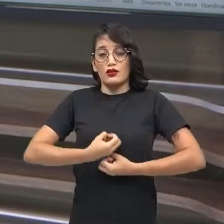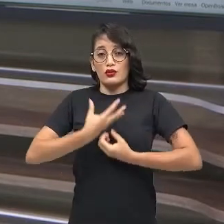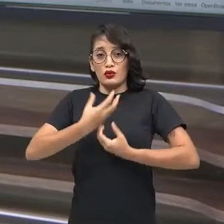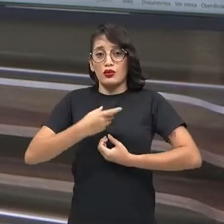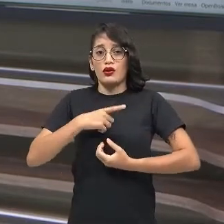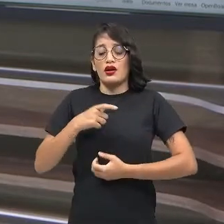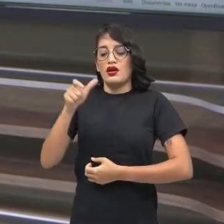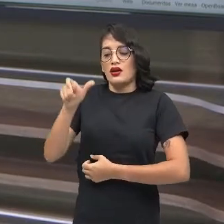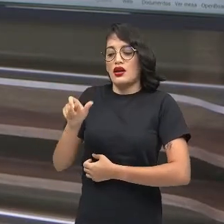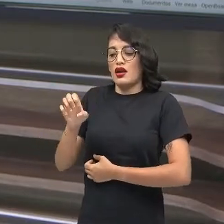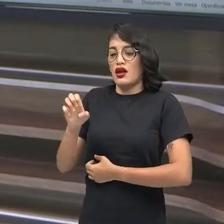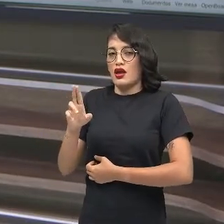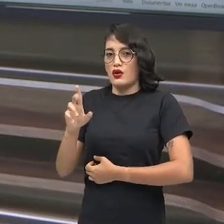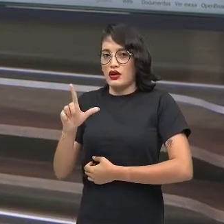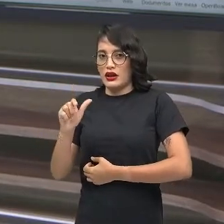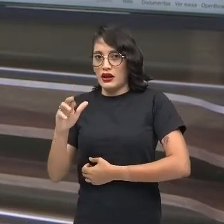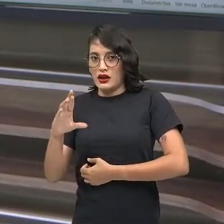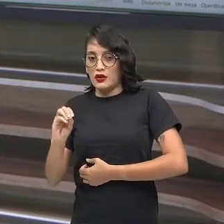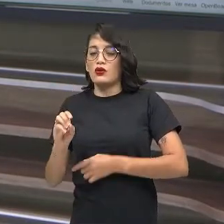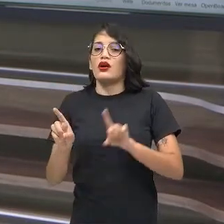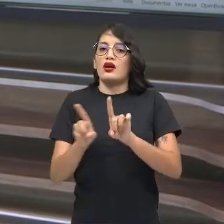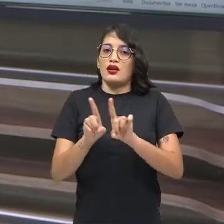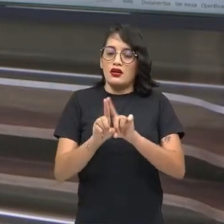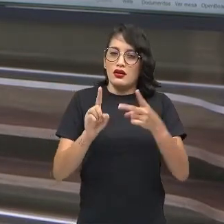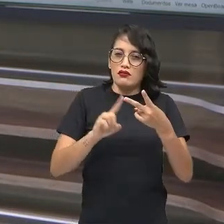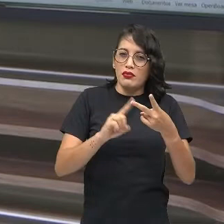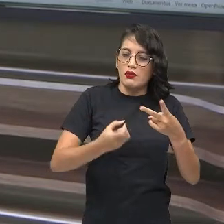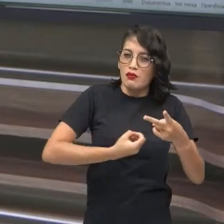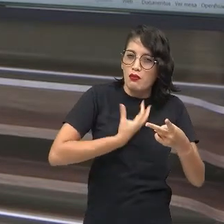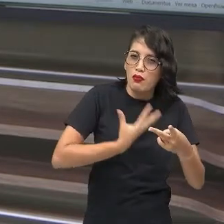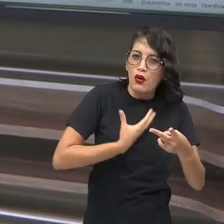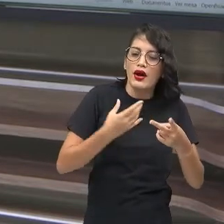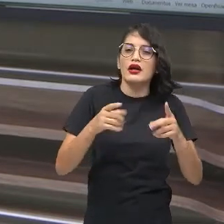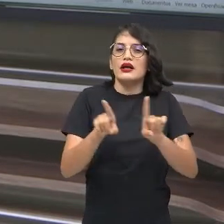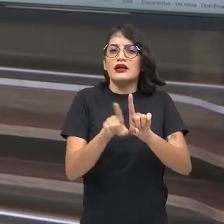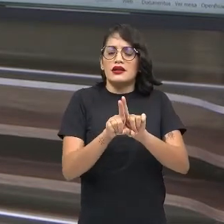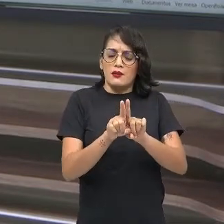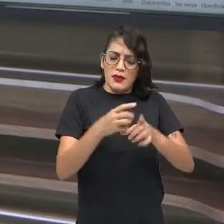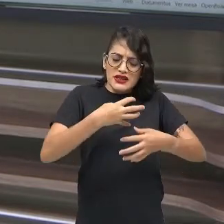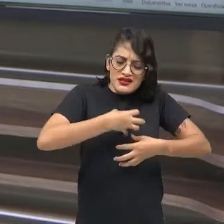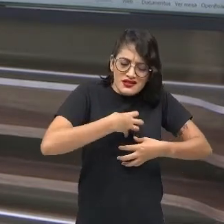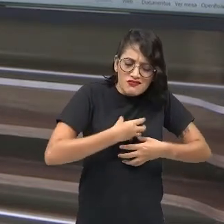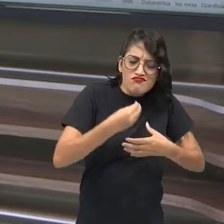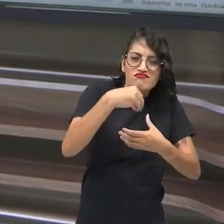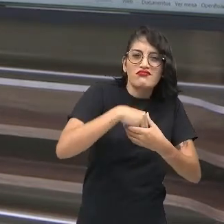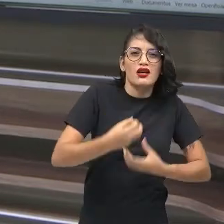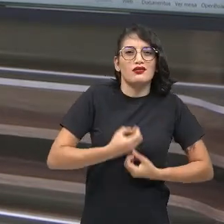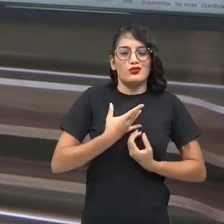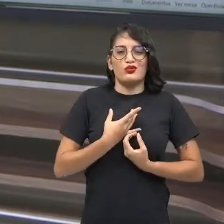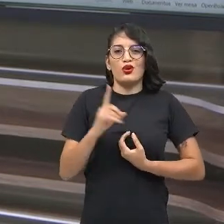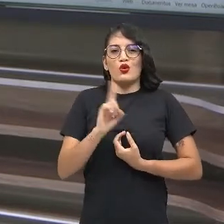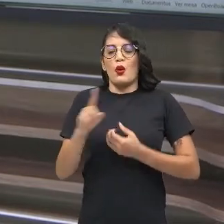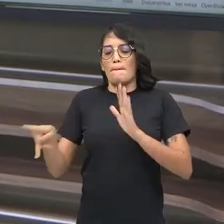temos o eu lírico, nós temos o eu poético, é o sentimento presente no poema. Não é a